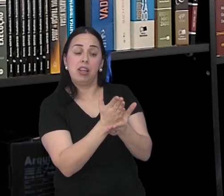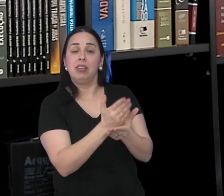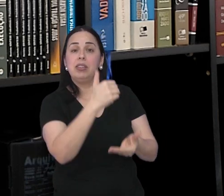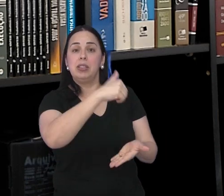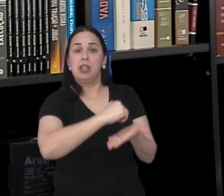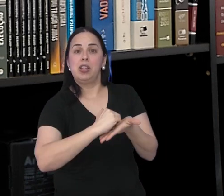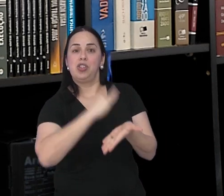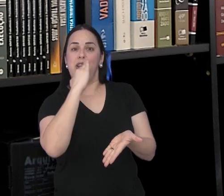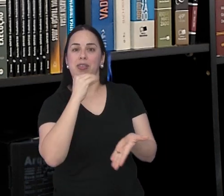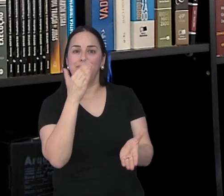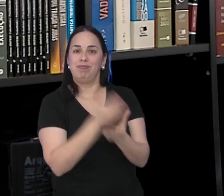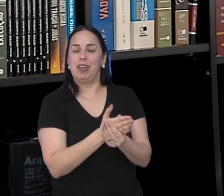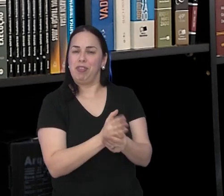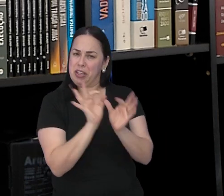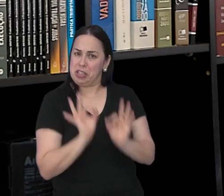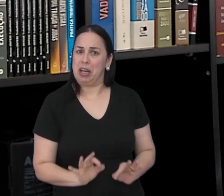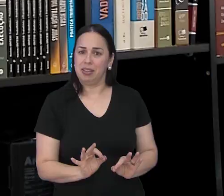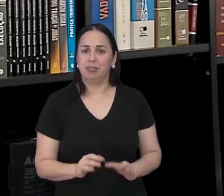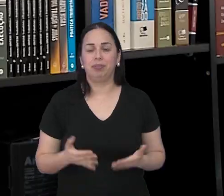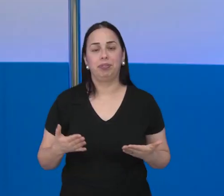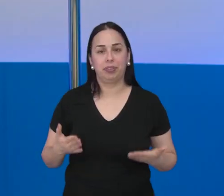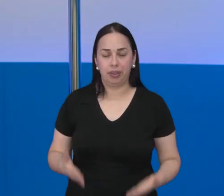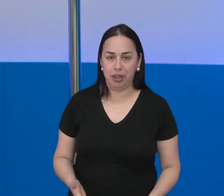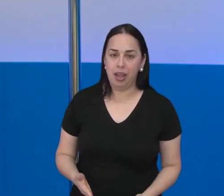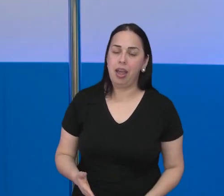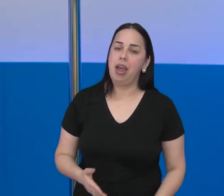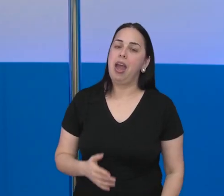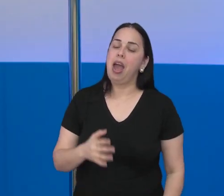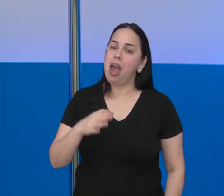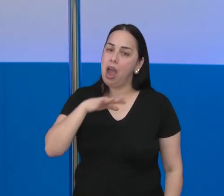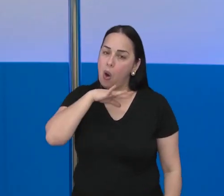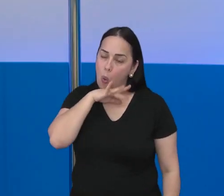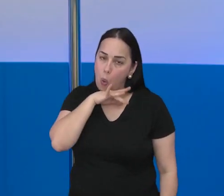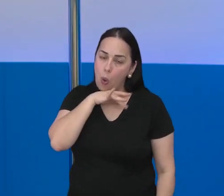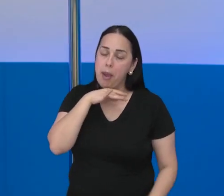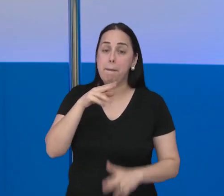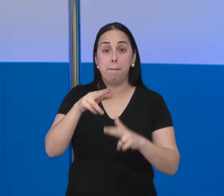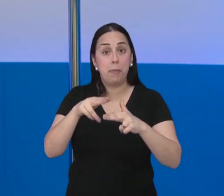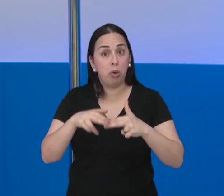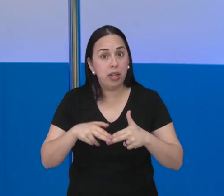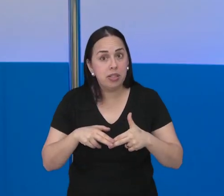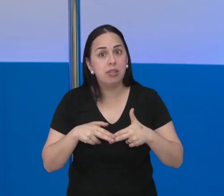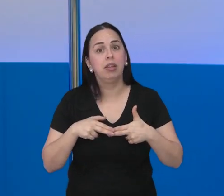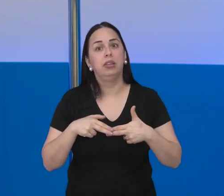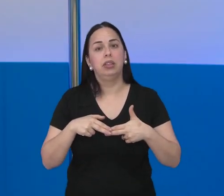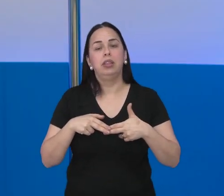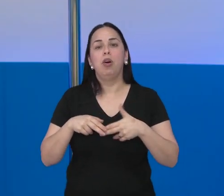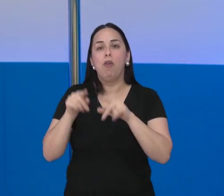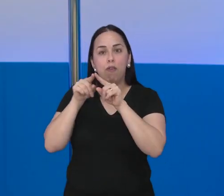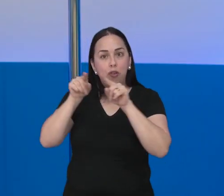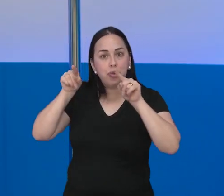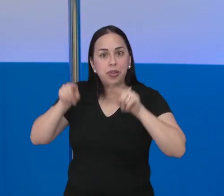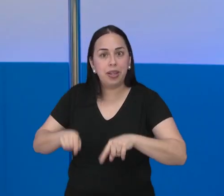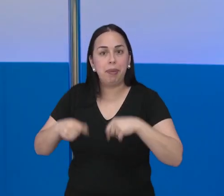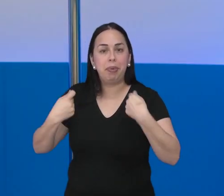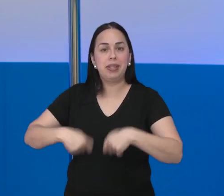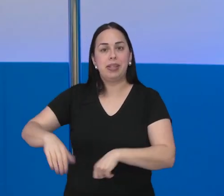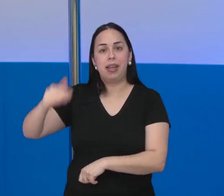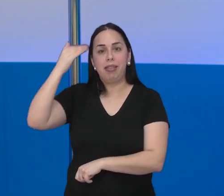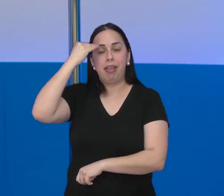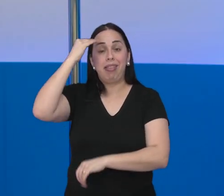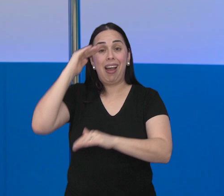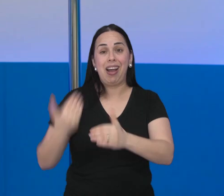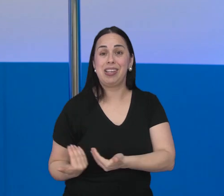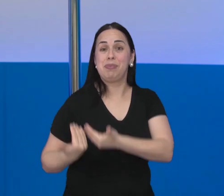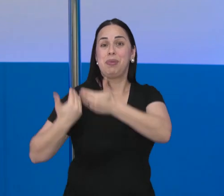verificar se aquela justa causa foi justa. E com certeza a justa causa é péssima para o trabalhador, por isso é muito importante que o